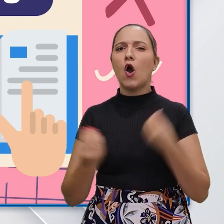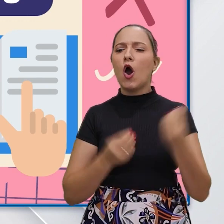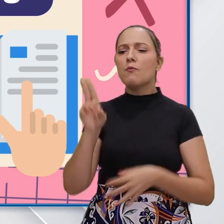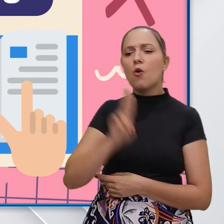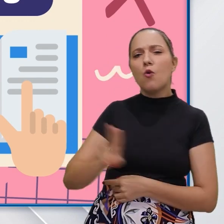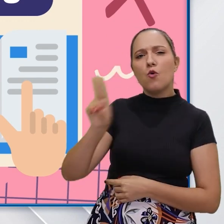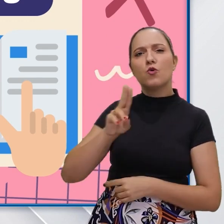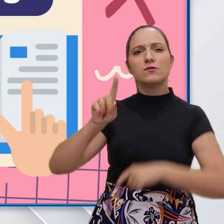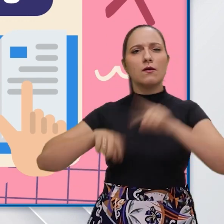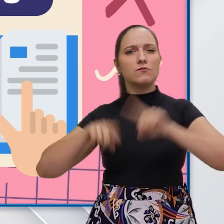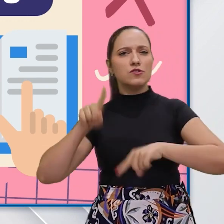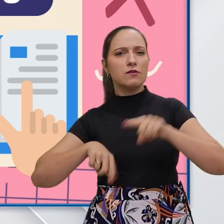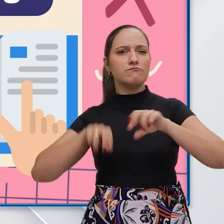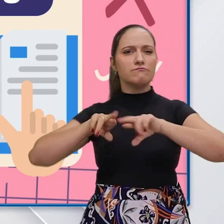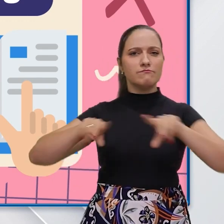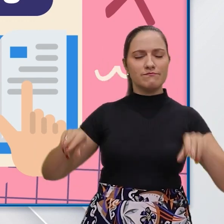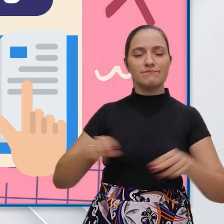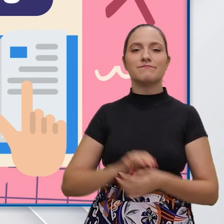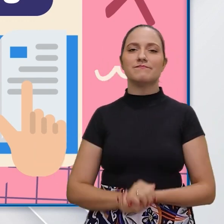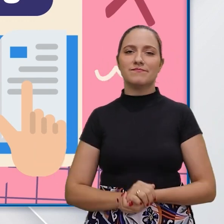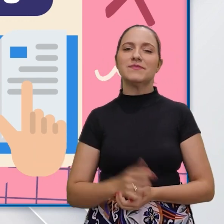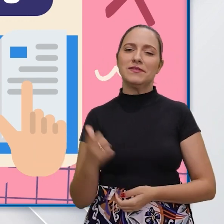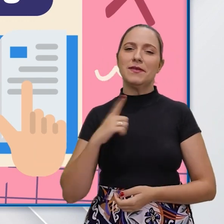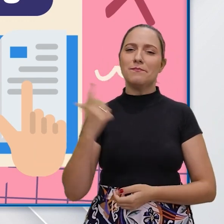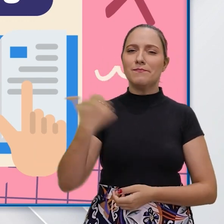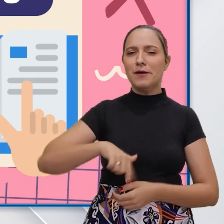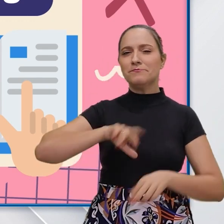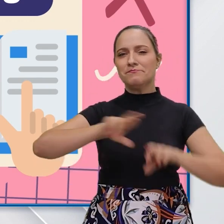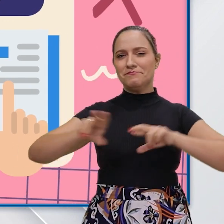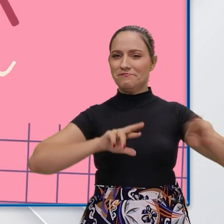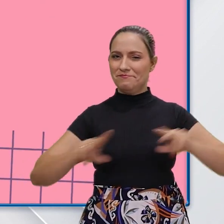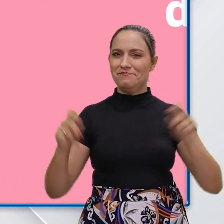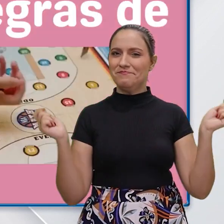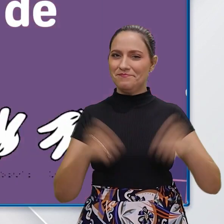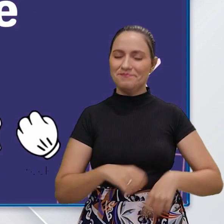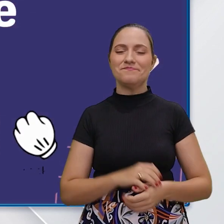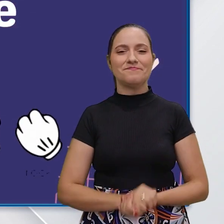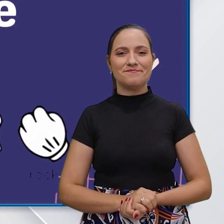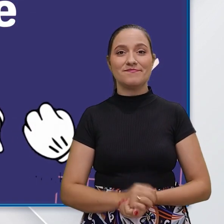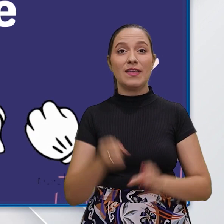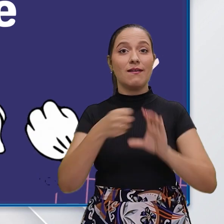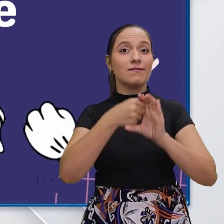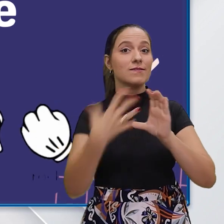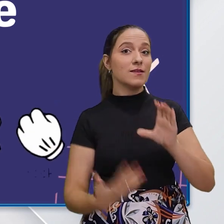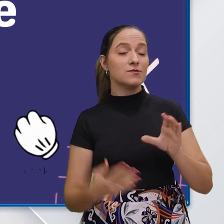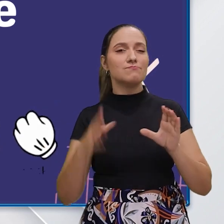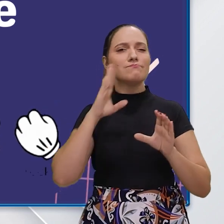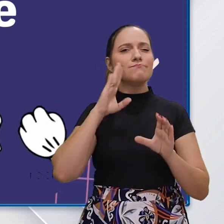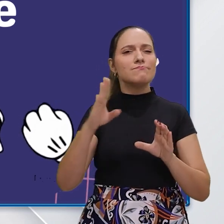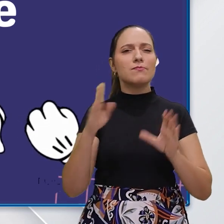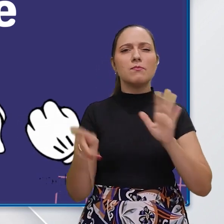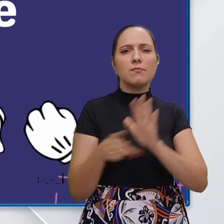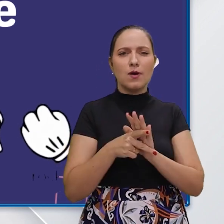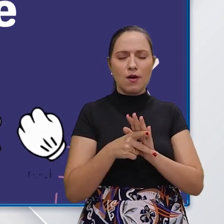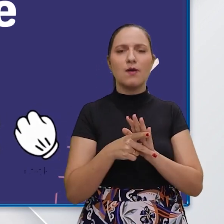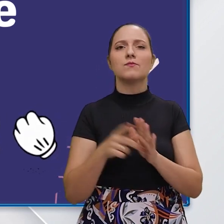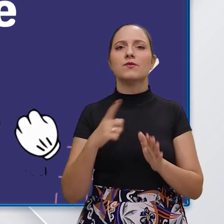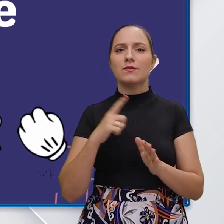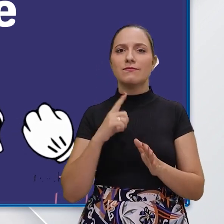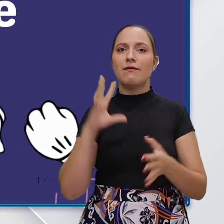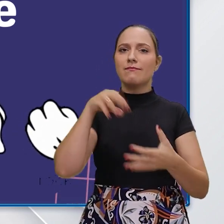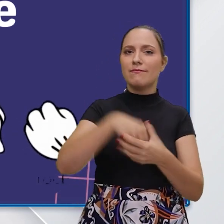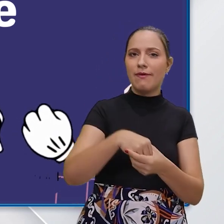guias de uso de equipamentos, entre outros. As características